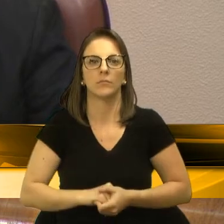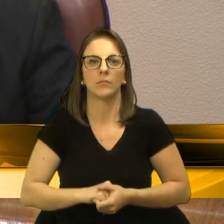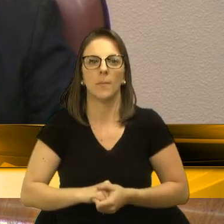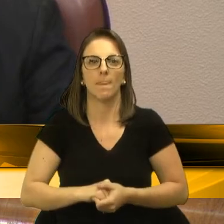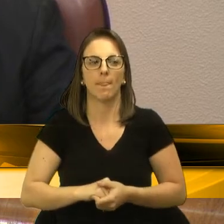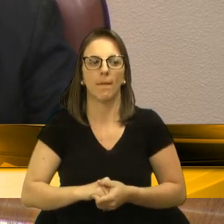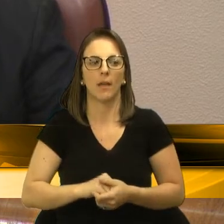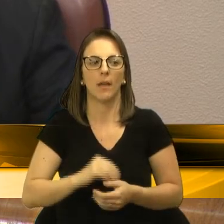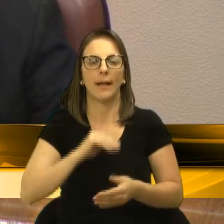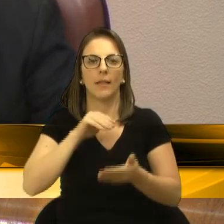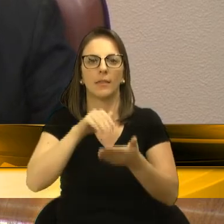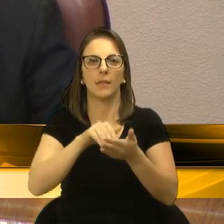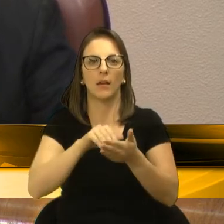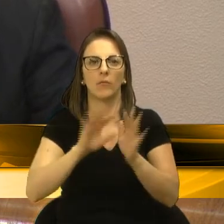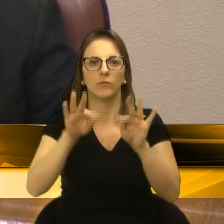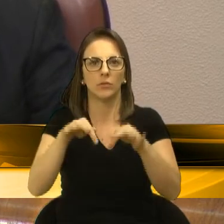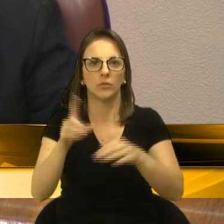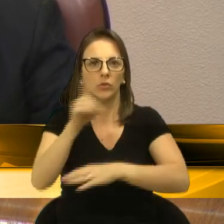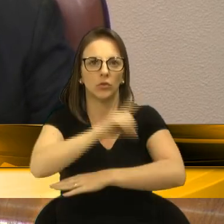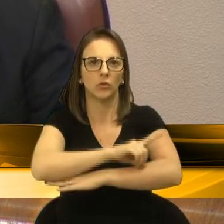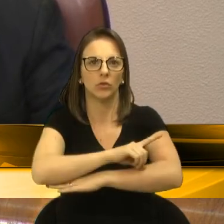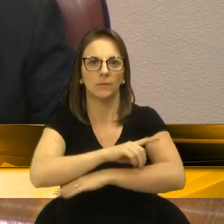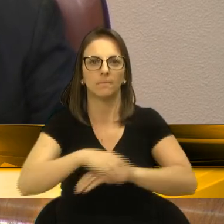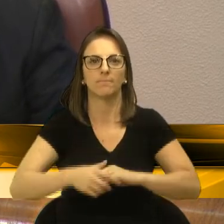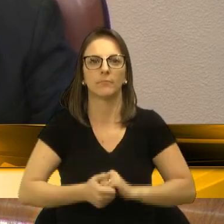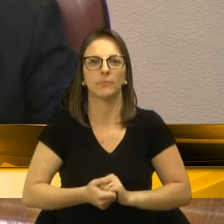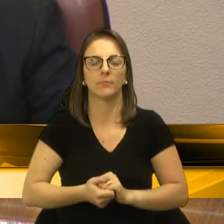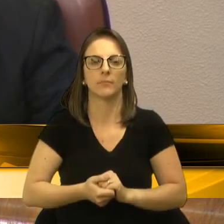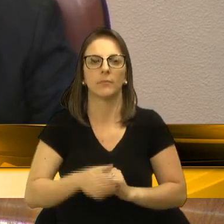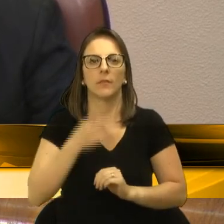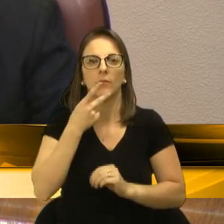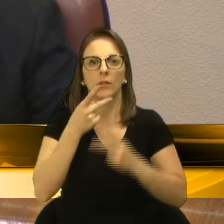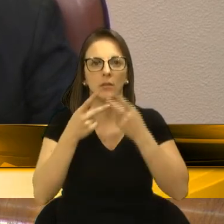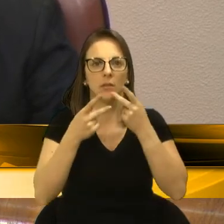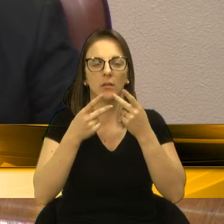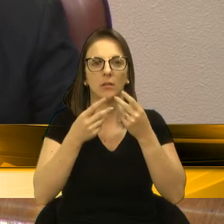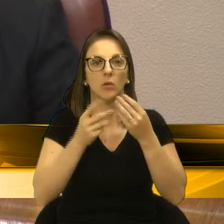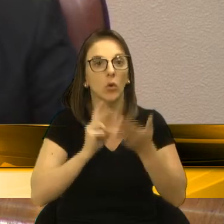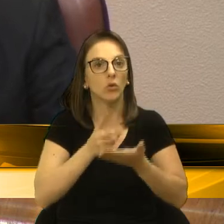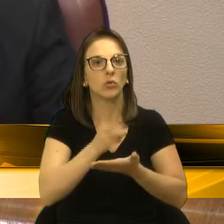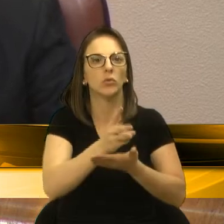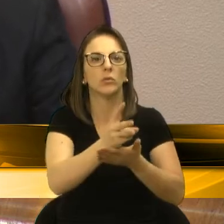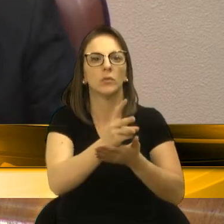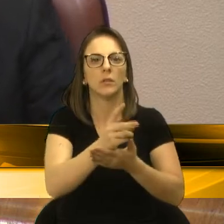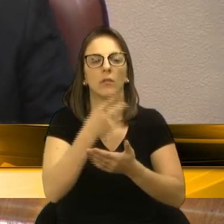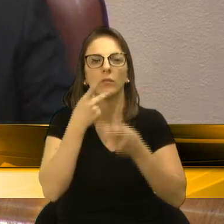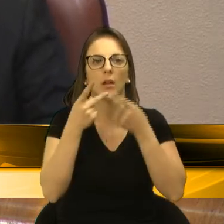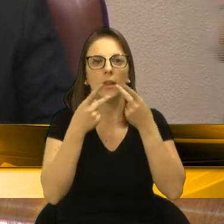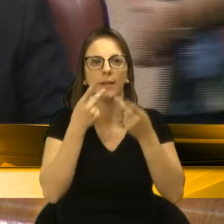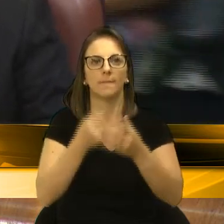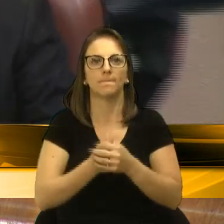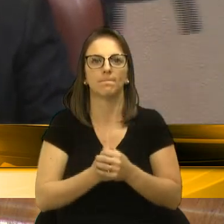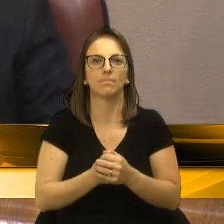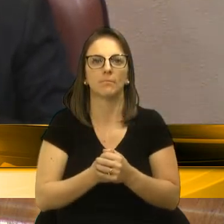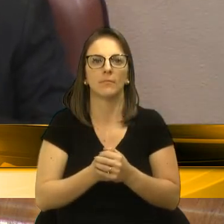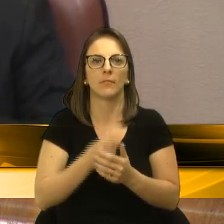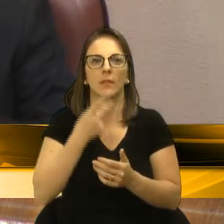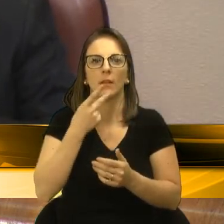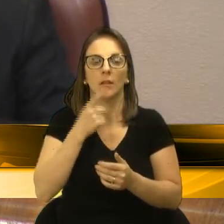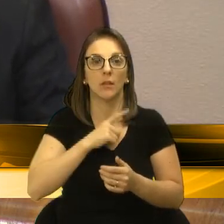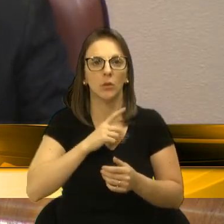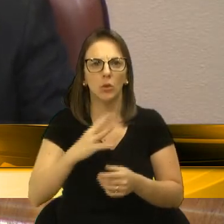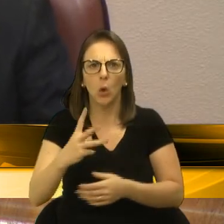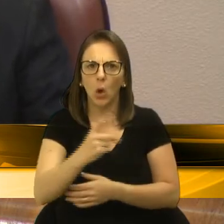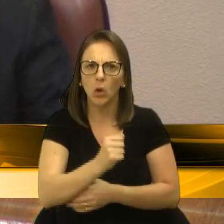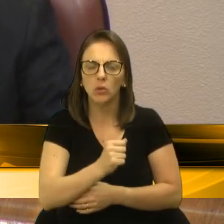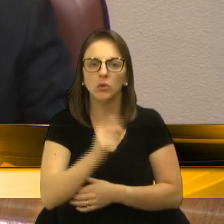final da ordem do dia foi aprovada por unanimidade dos presentes, dando a continuidade, informamos ao plenário e à nossa plateia e todos que nos assistem que